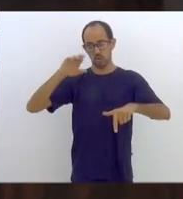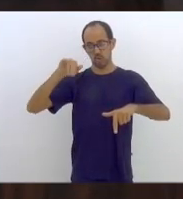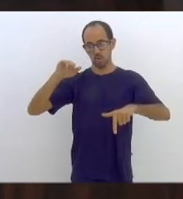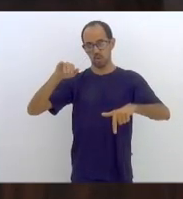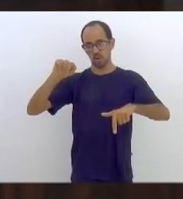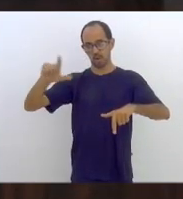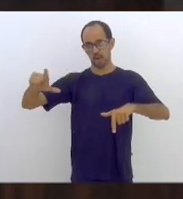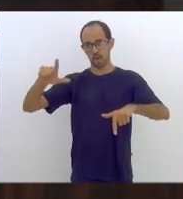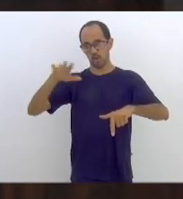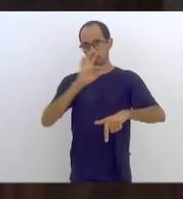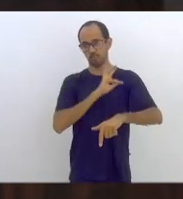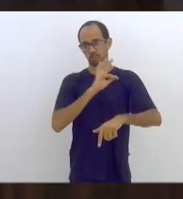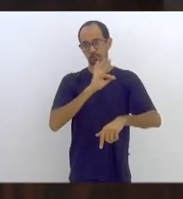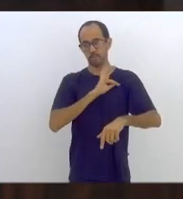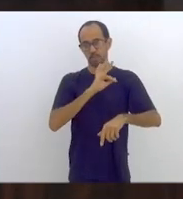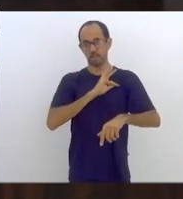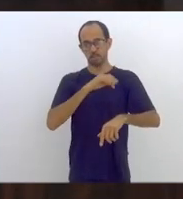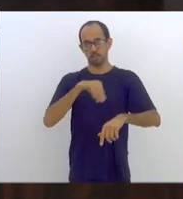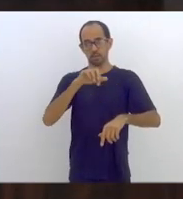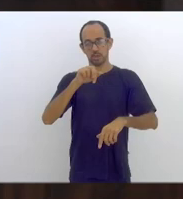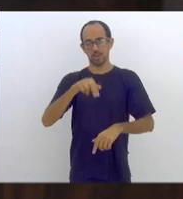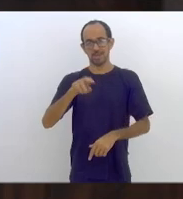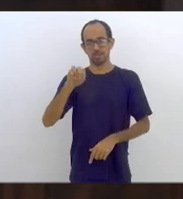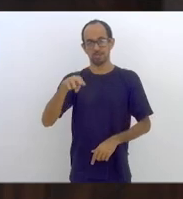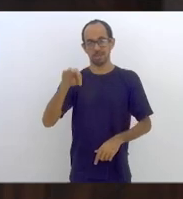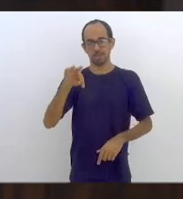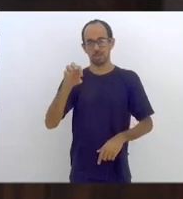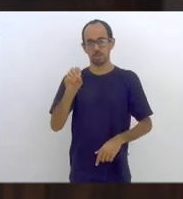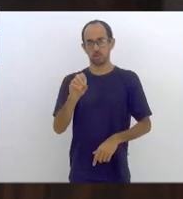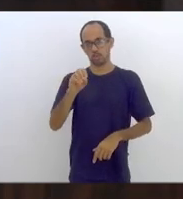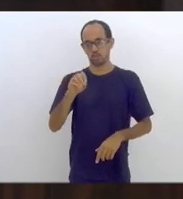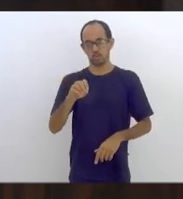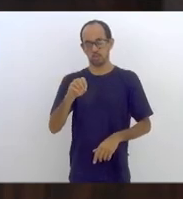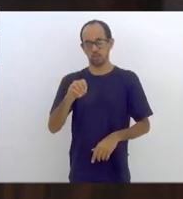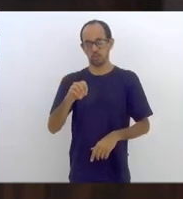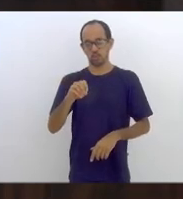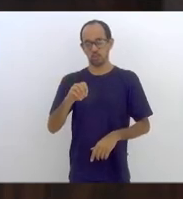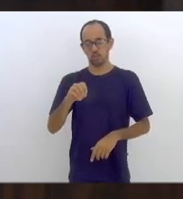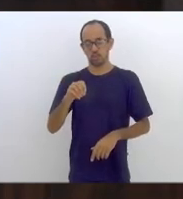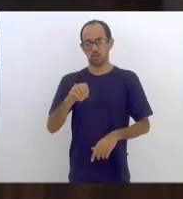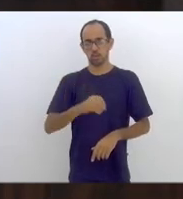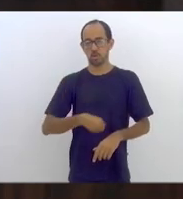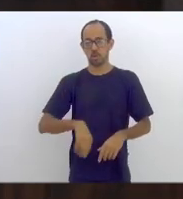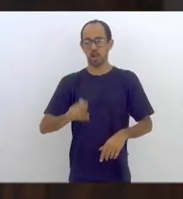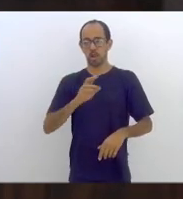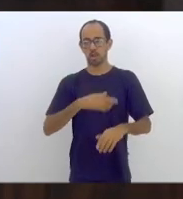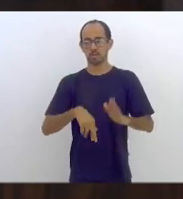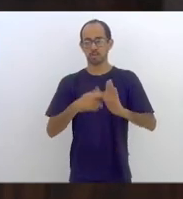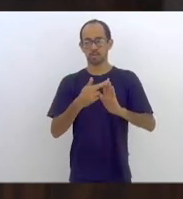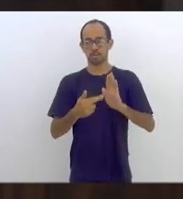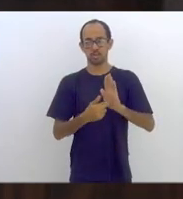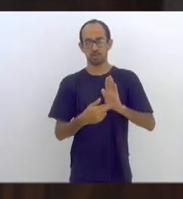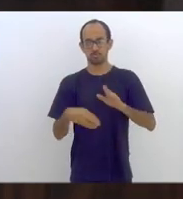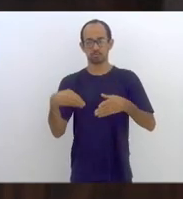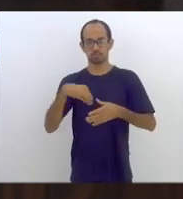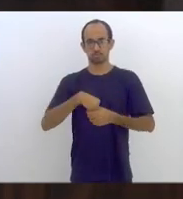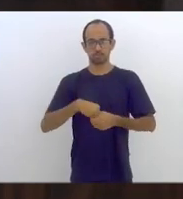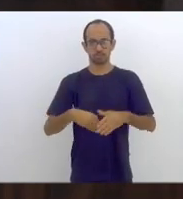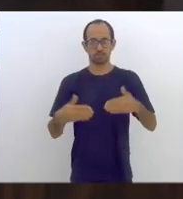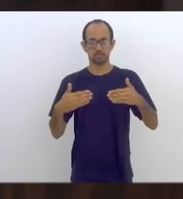PM Rogério quemento lobazzo parecida comissão de novas internas proposições internas favorável à toa